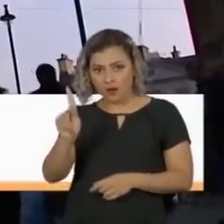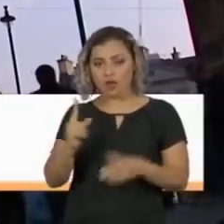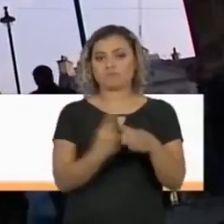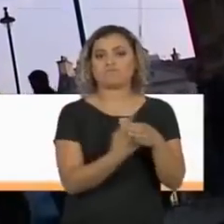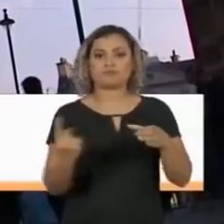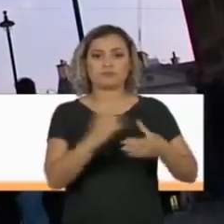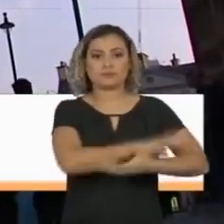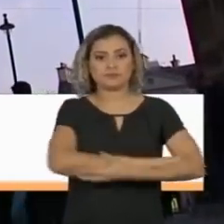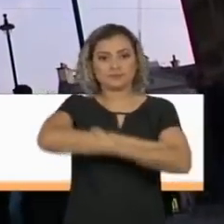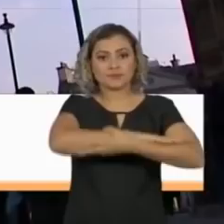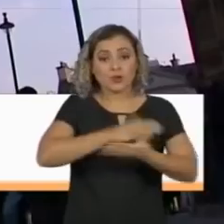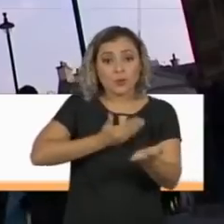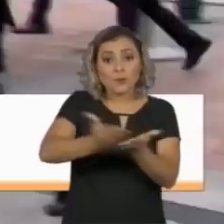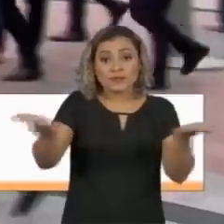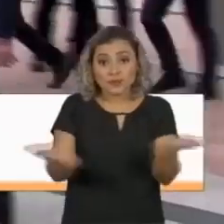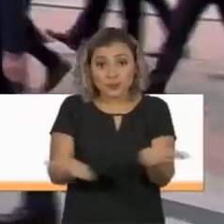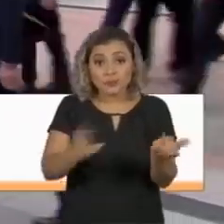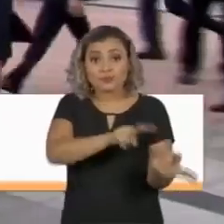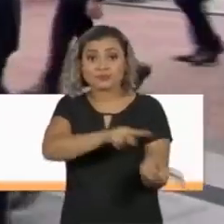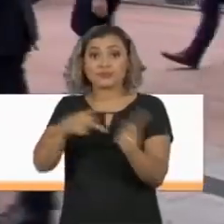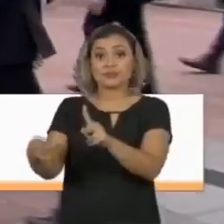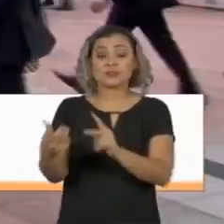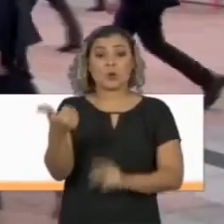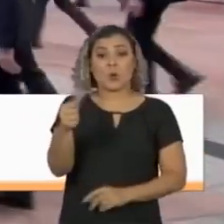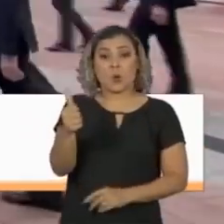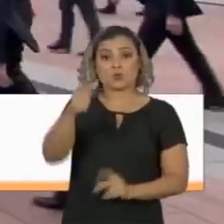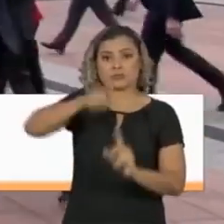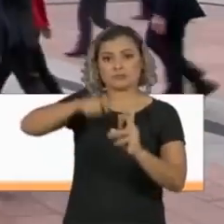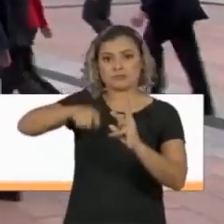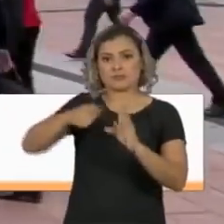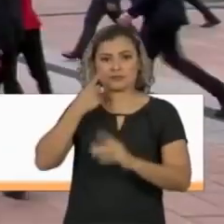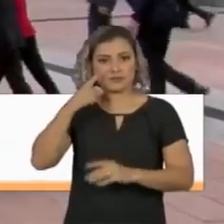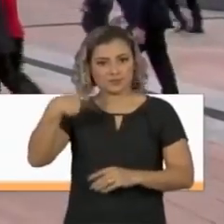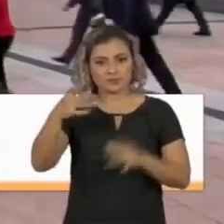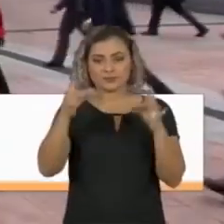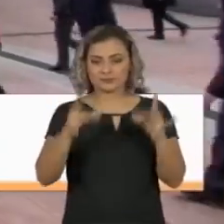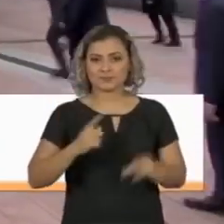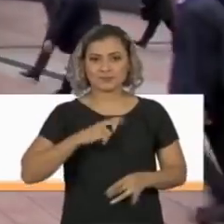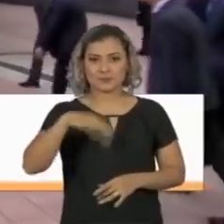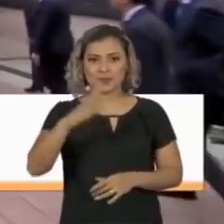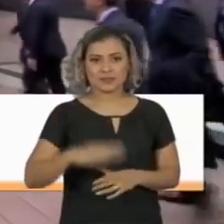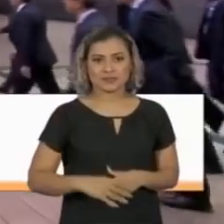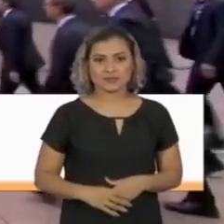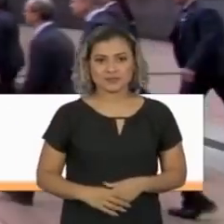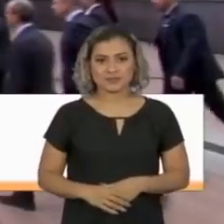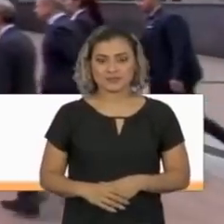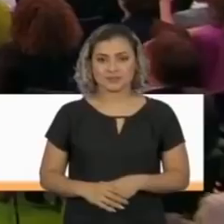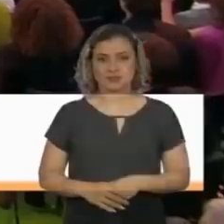começa hoje e vai passar por transição de 11 meses. A gente volta já.